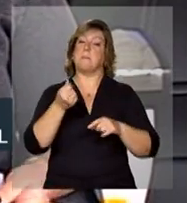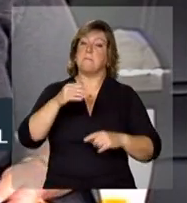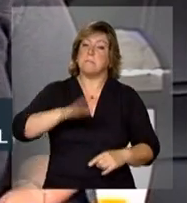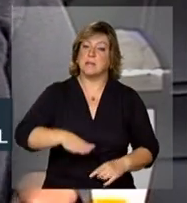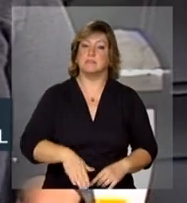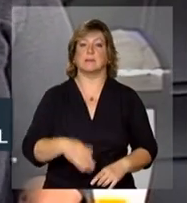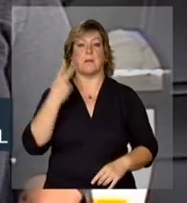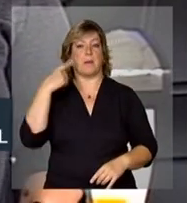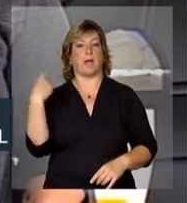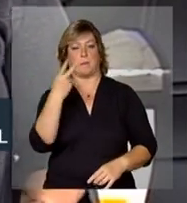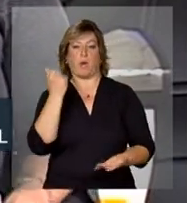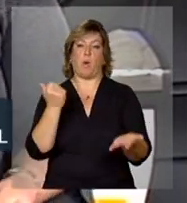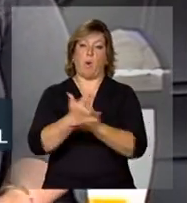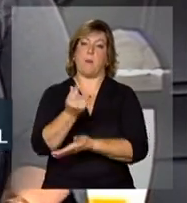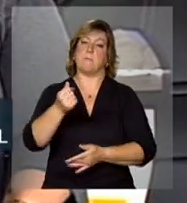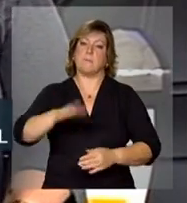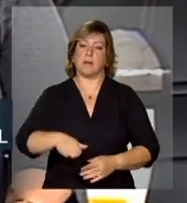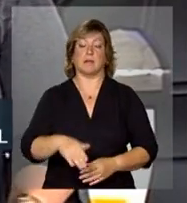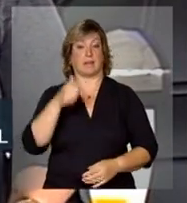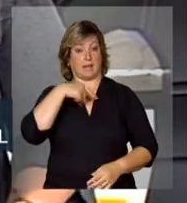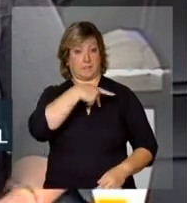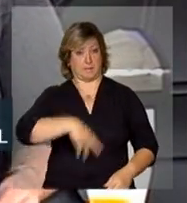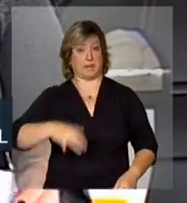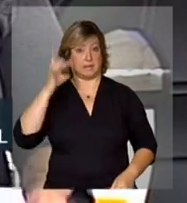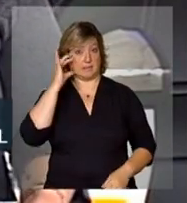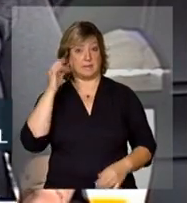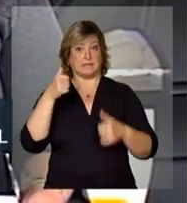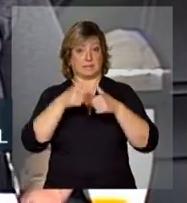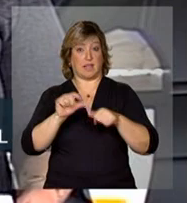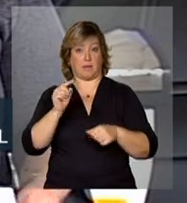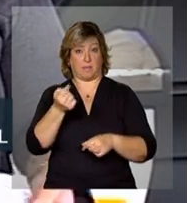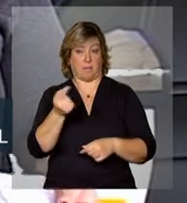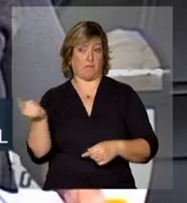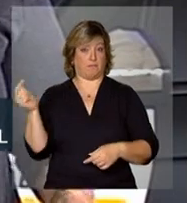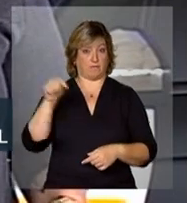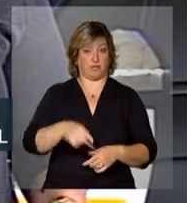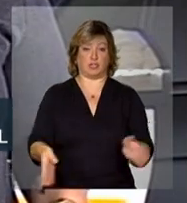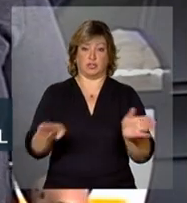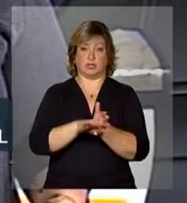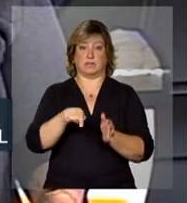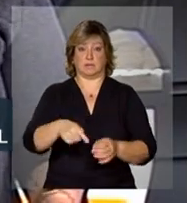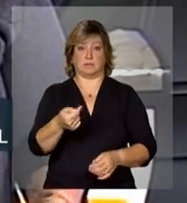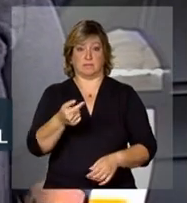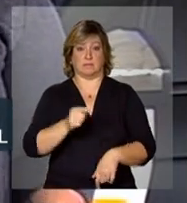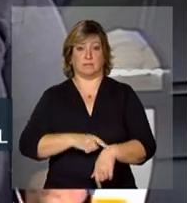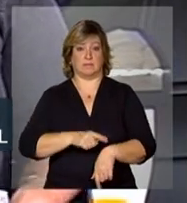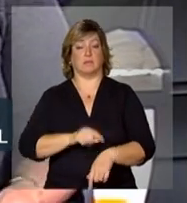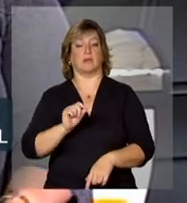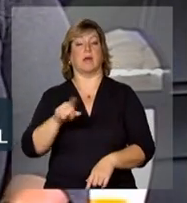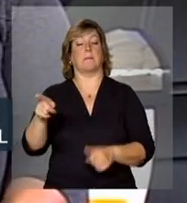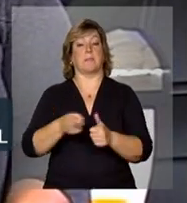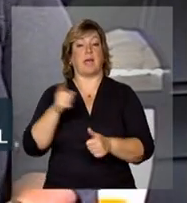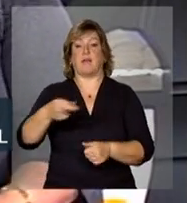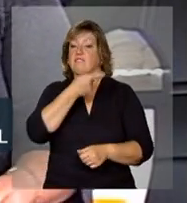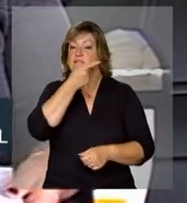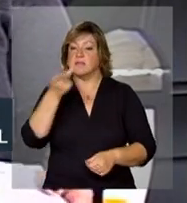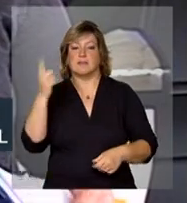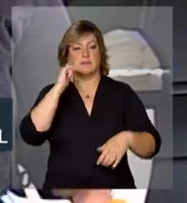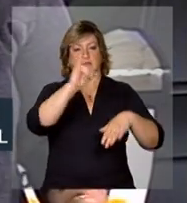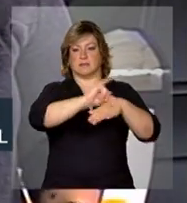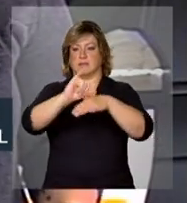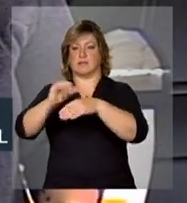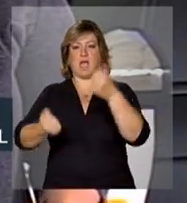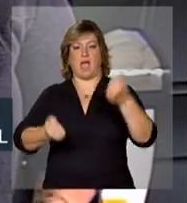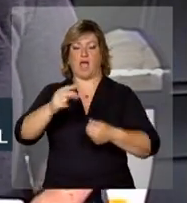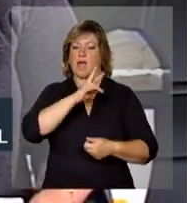barato para o consumidor. A presidenta Dilma Rousseff está a caminho aqui para fazer a abertura. Primeiro ela vai visitar a feira, vai ver os